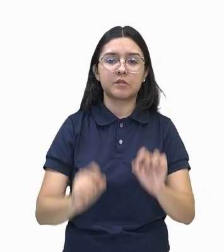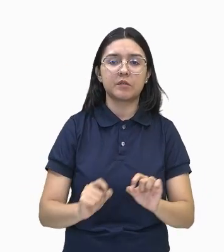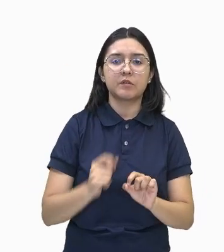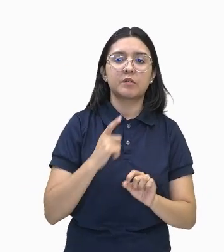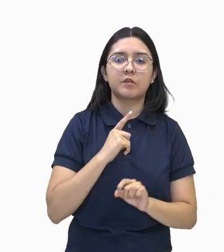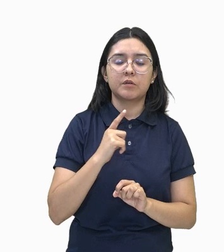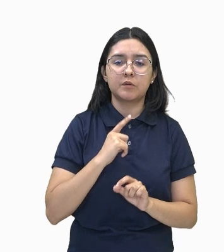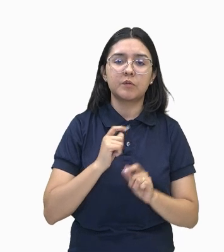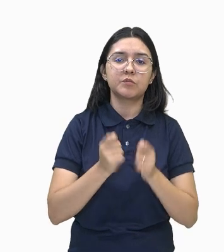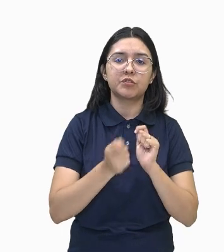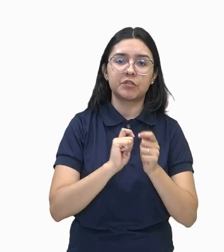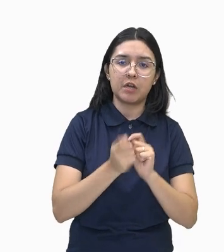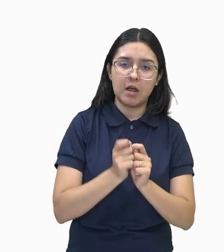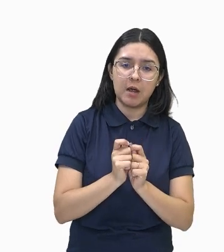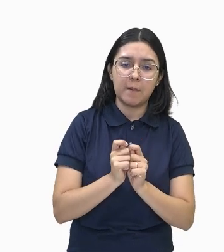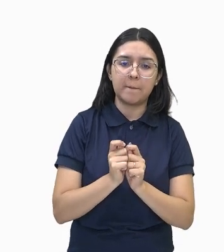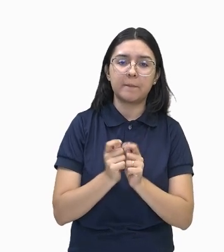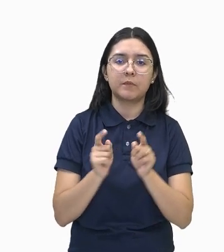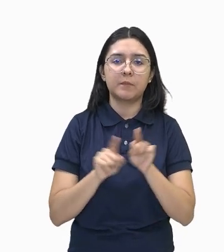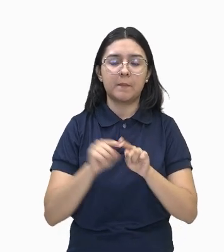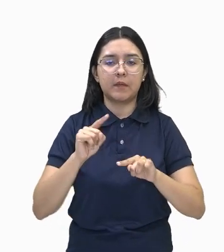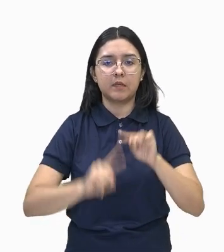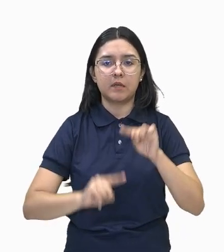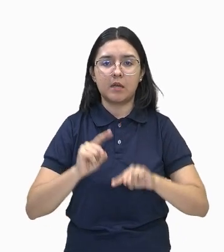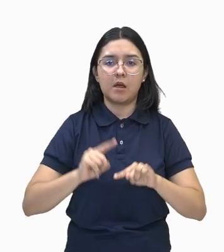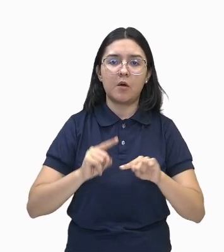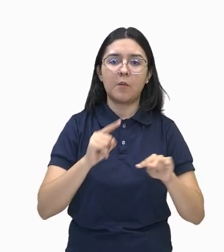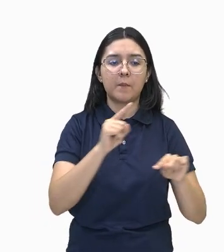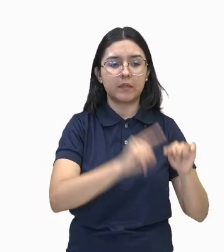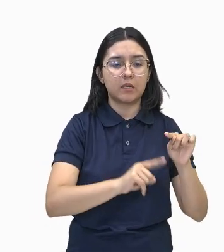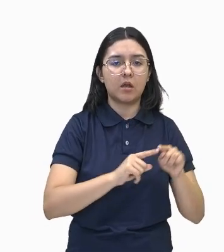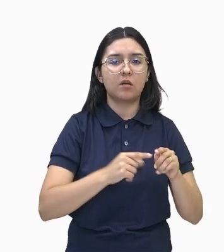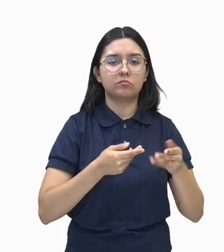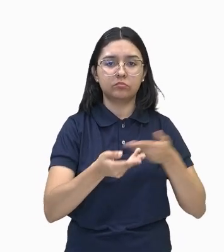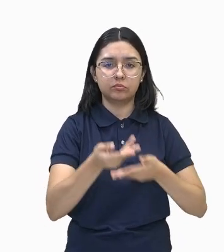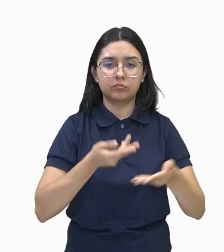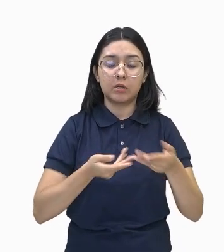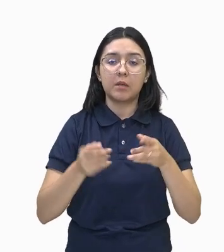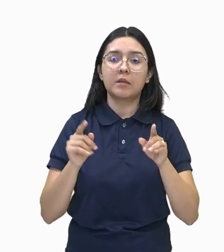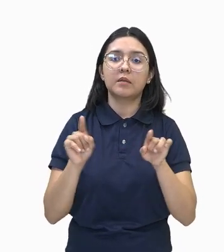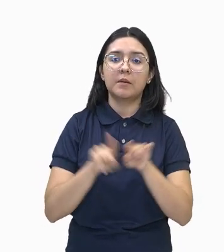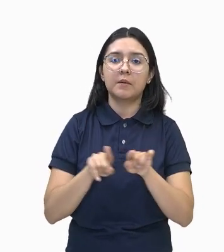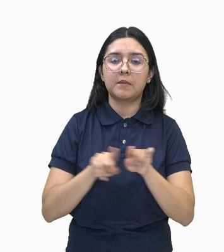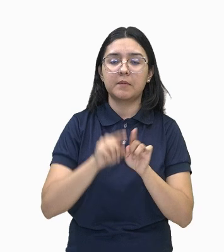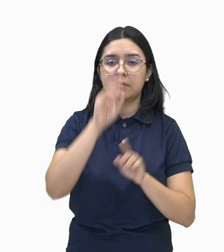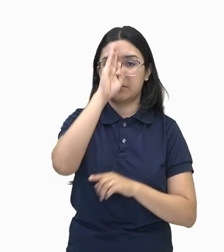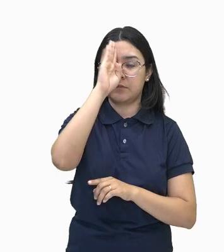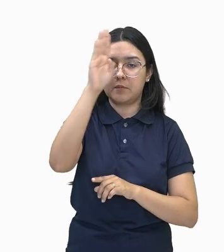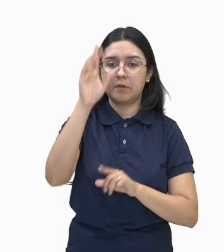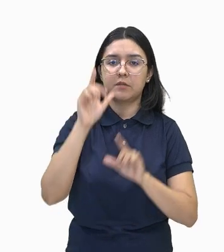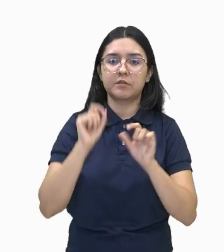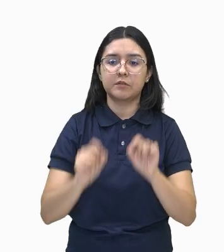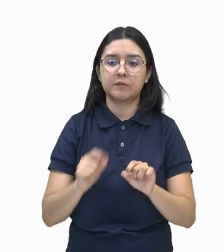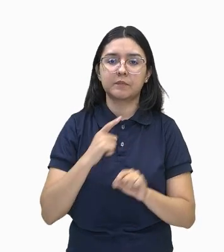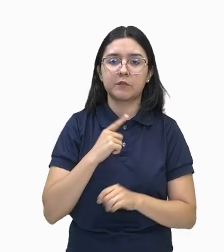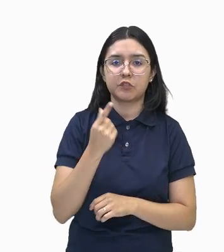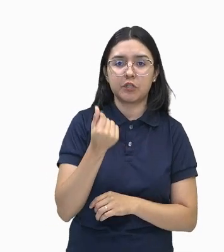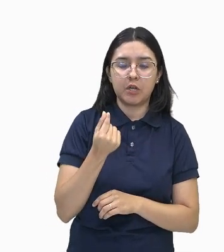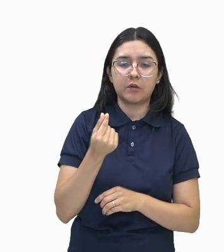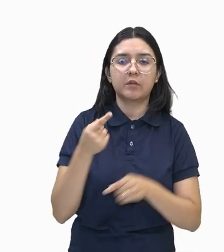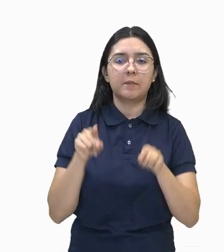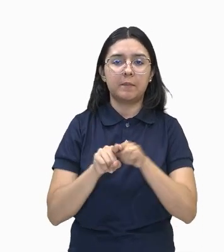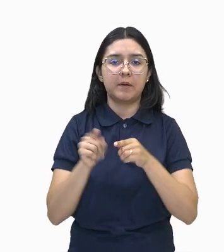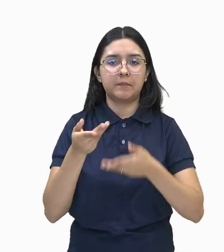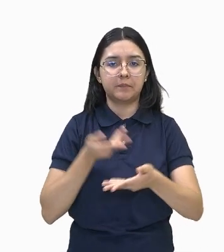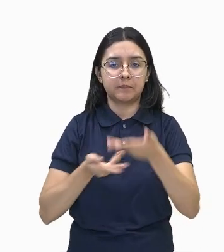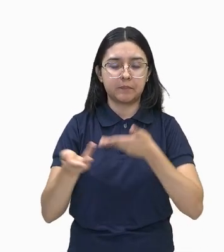de escambo, tá, gente? De mercadoria por outra mercadoria, mas também e principalmente as trocas comerciais, as trocas monetárias, que são